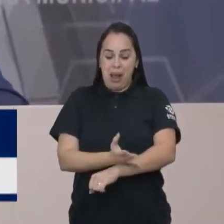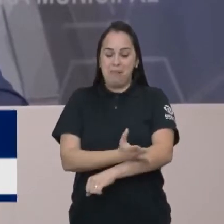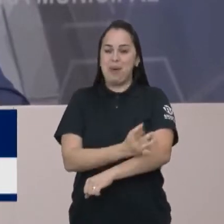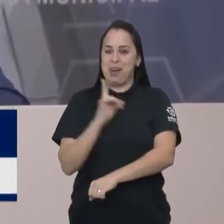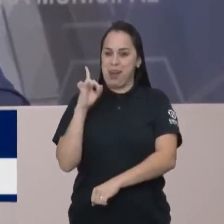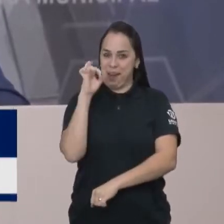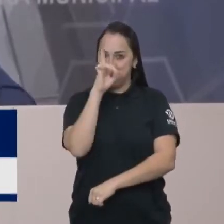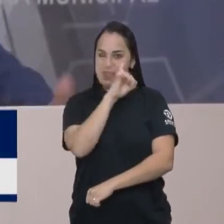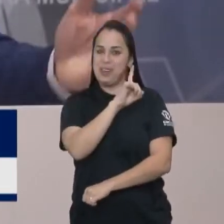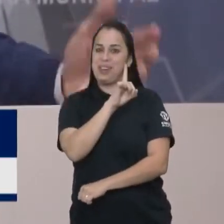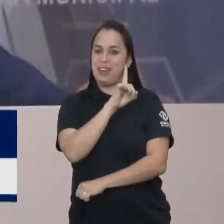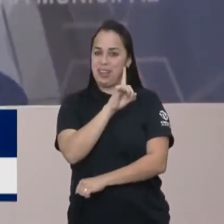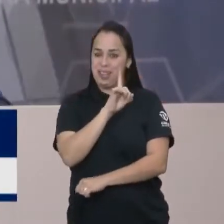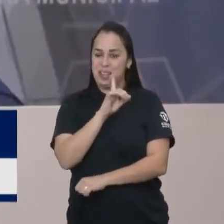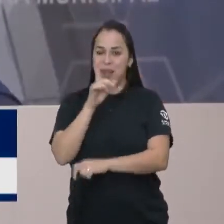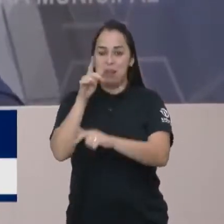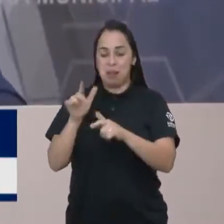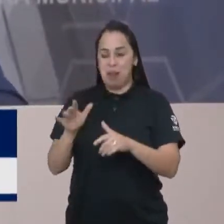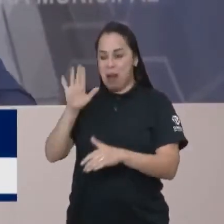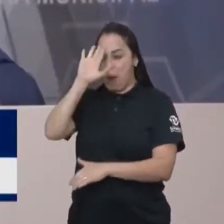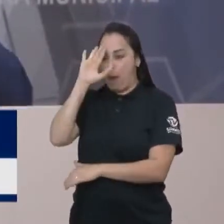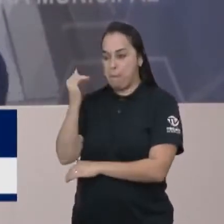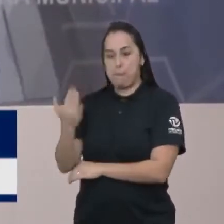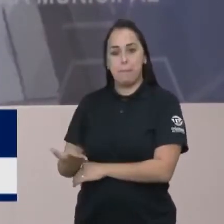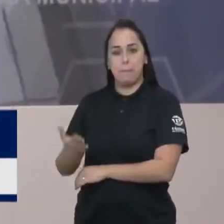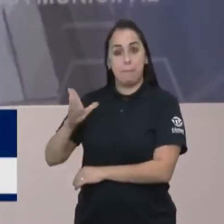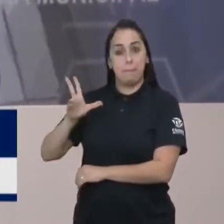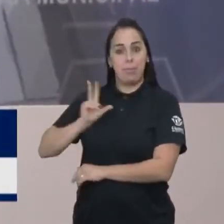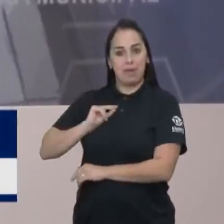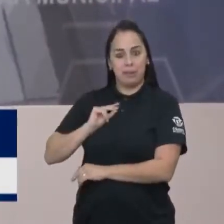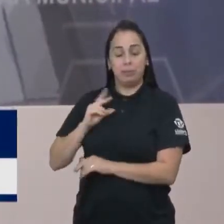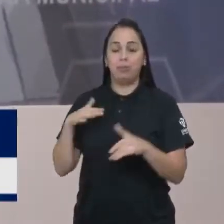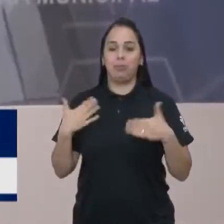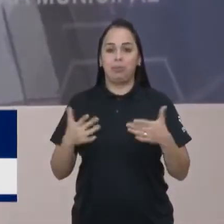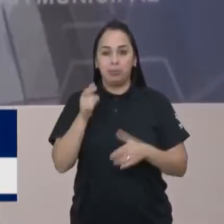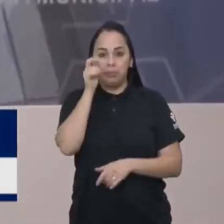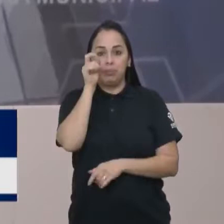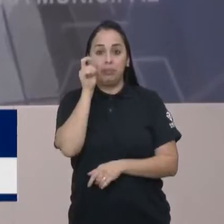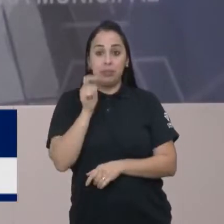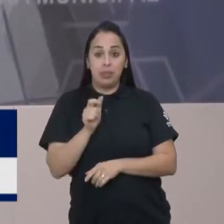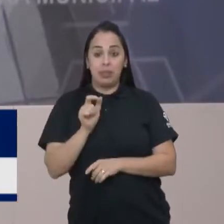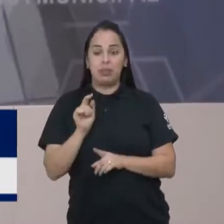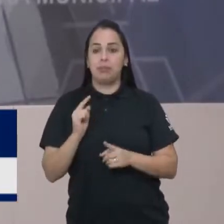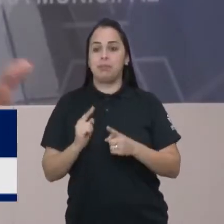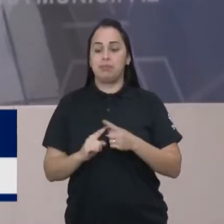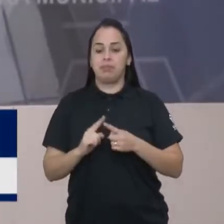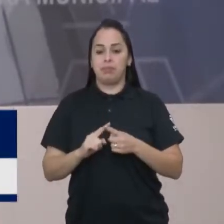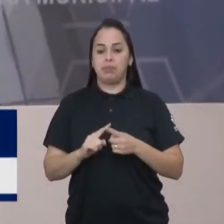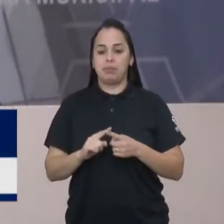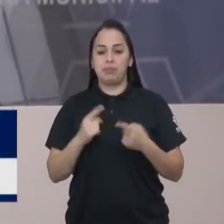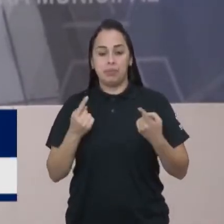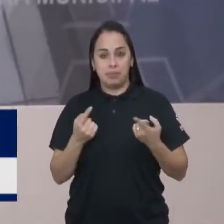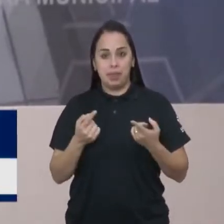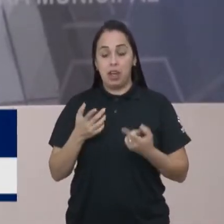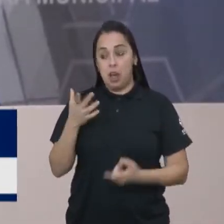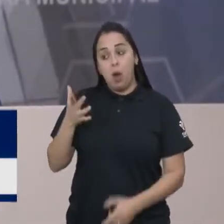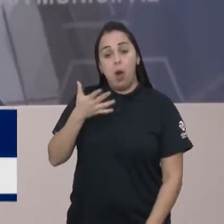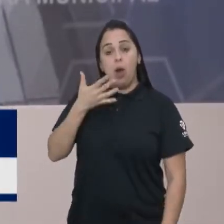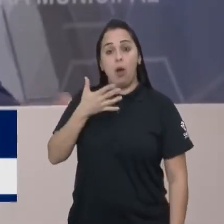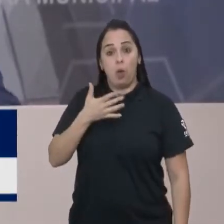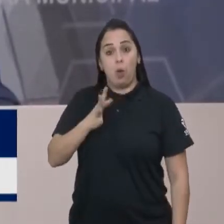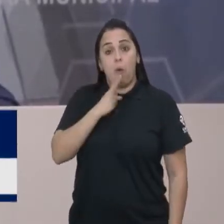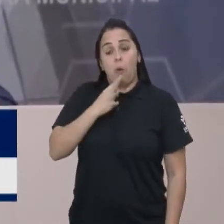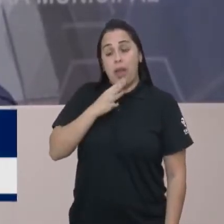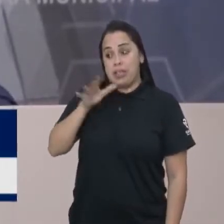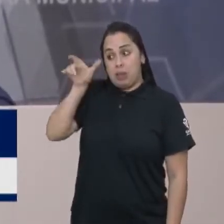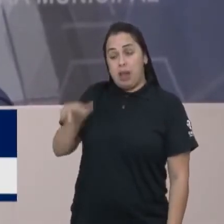essa homenagem merecida. É interessante porque eu conheço o pai, Ricardo, um